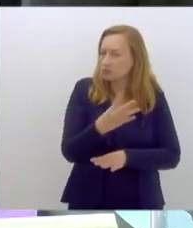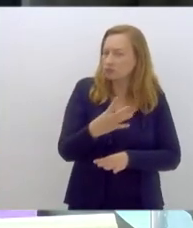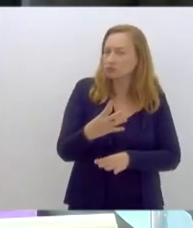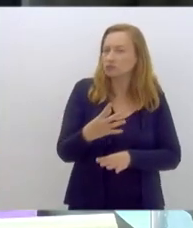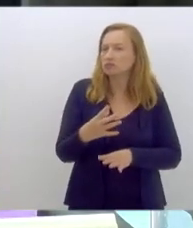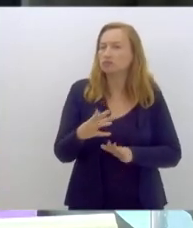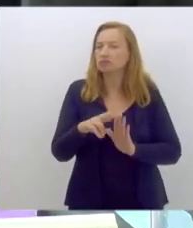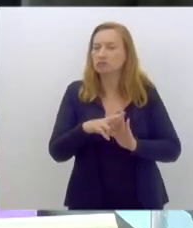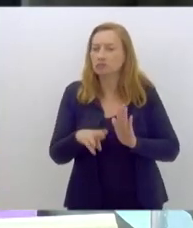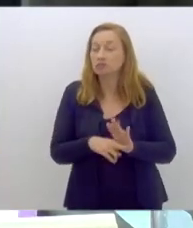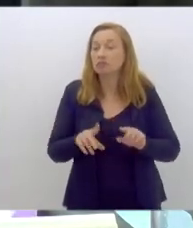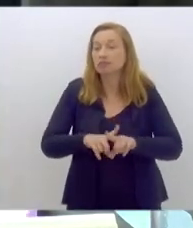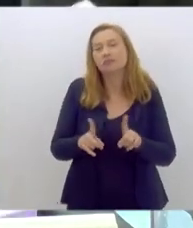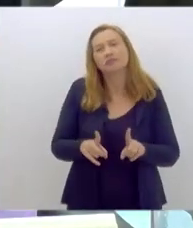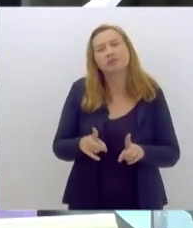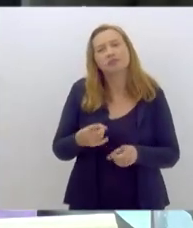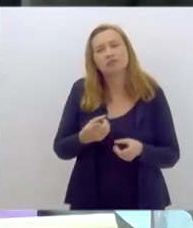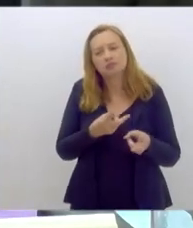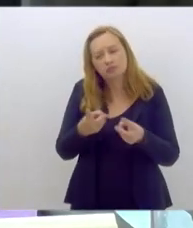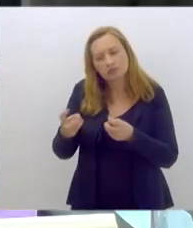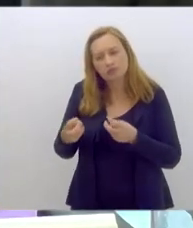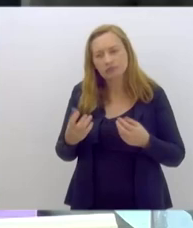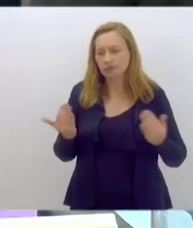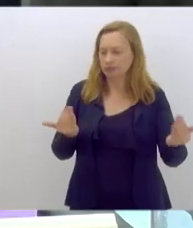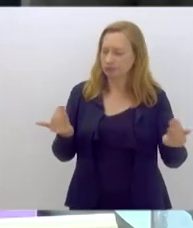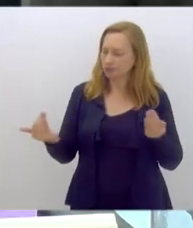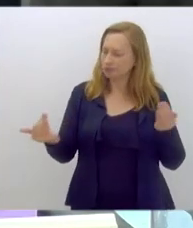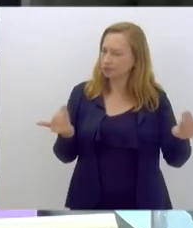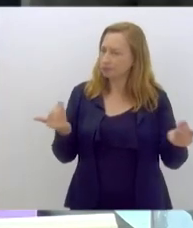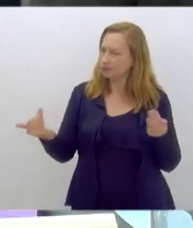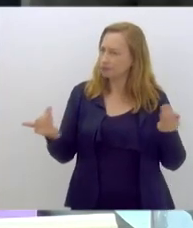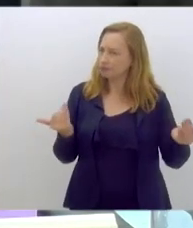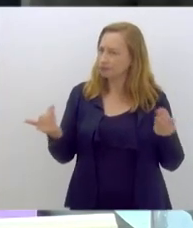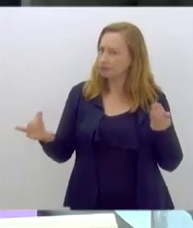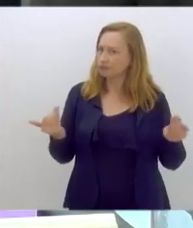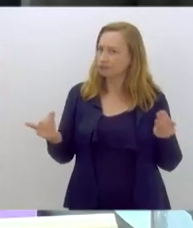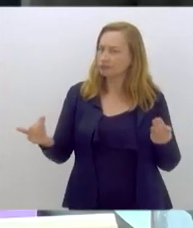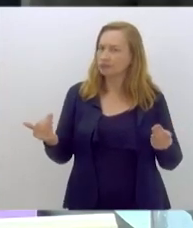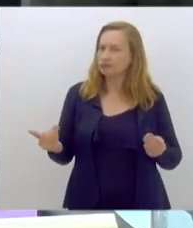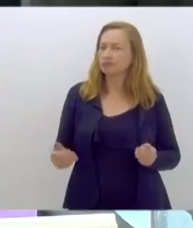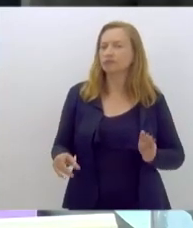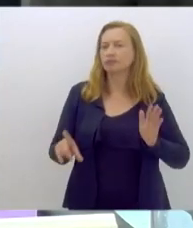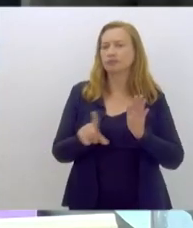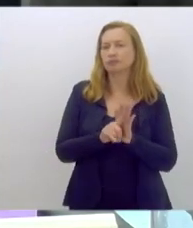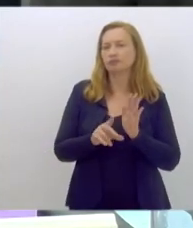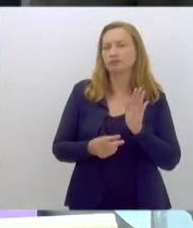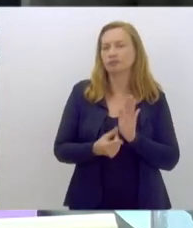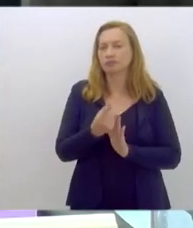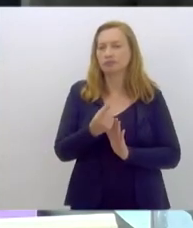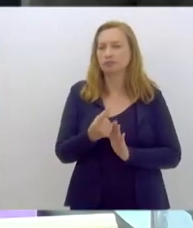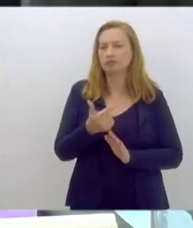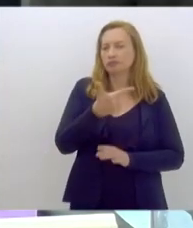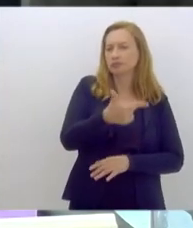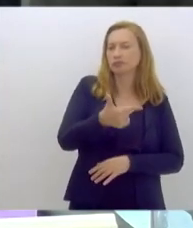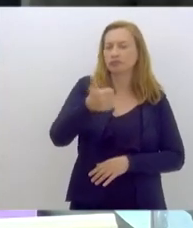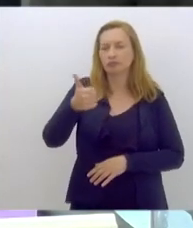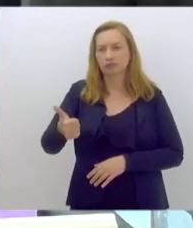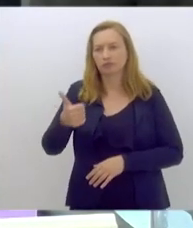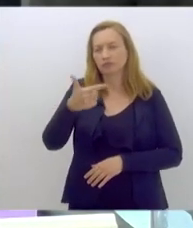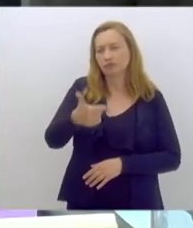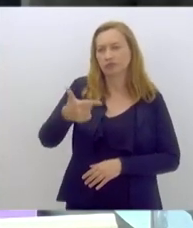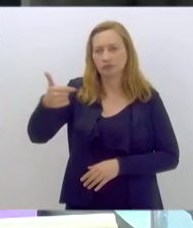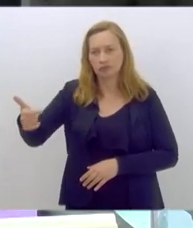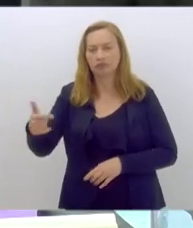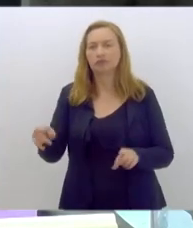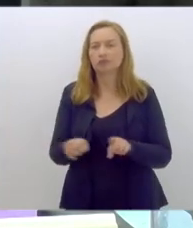mas quando a gente vai comparar a peloa de 21 para 22 né e comparando